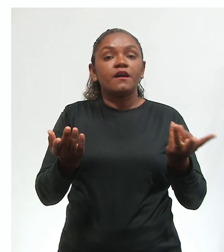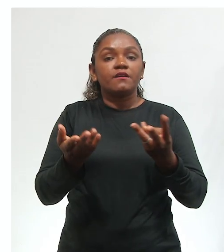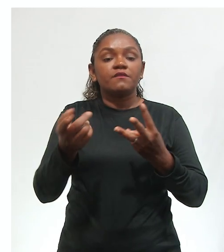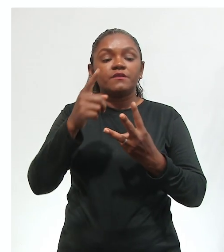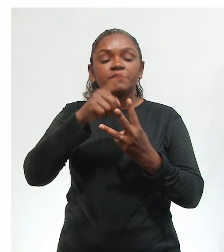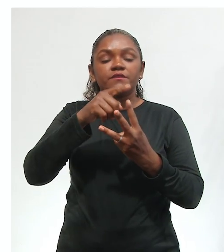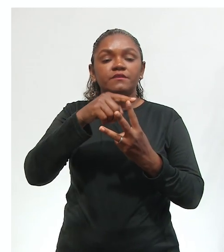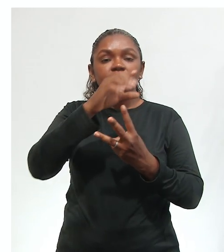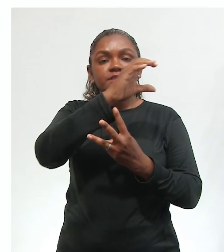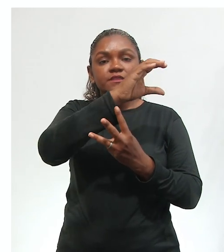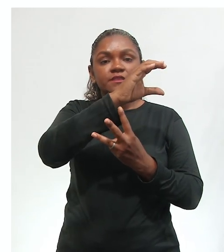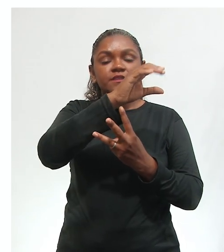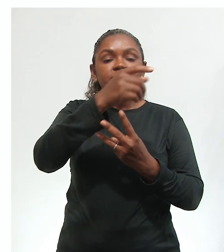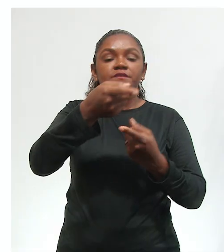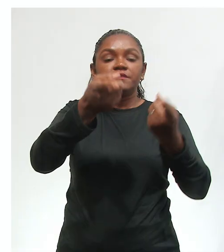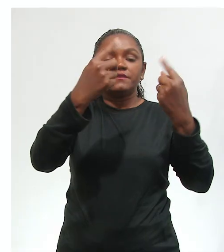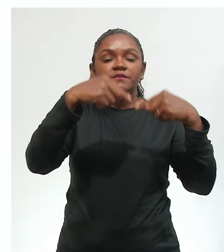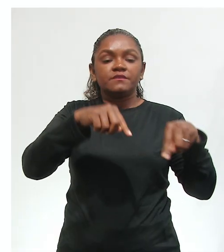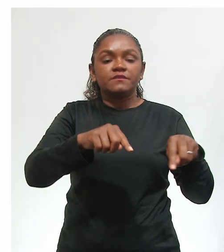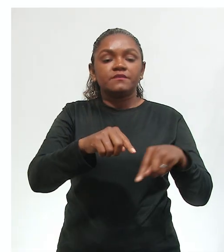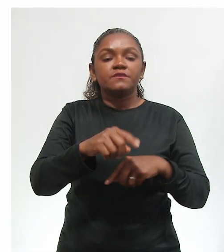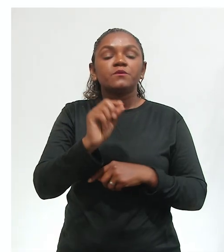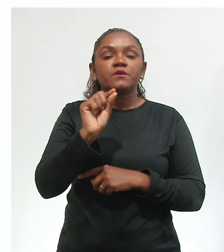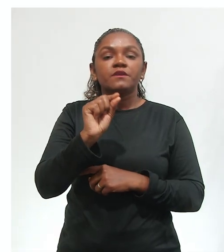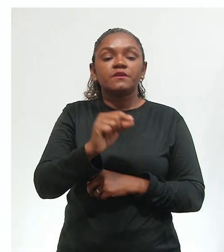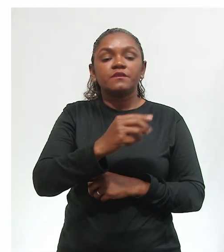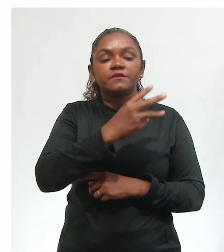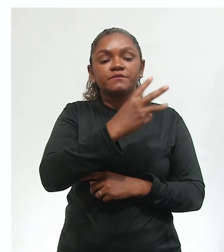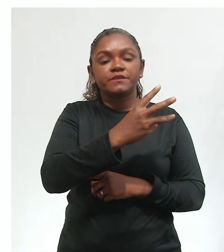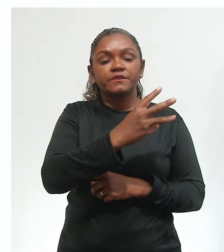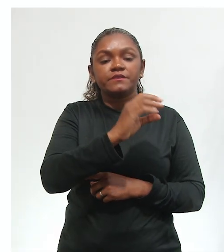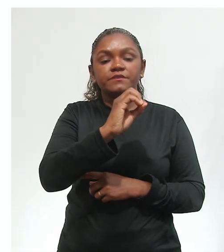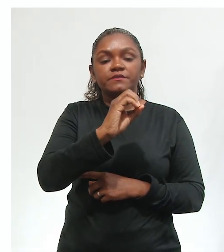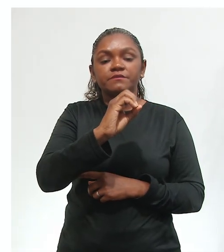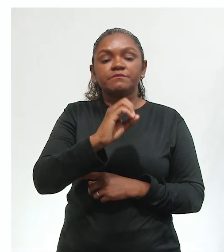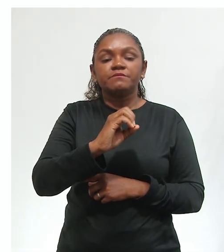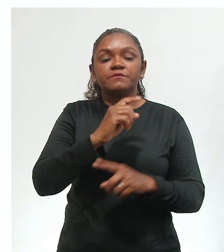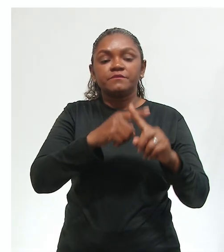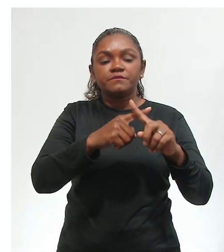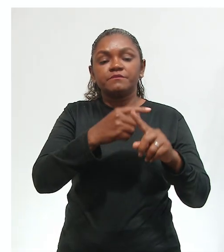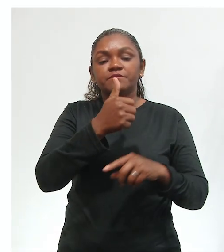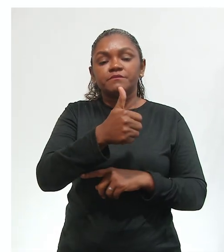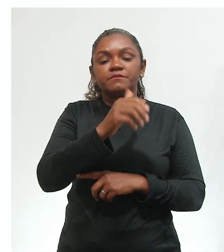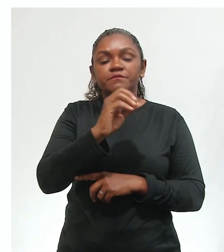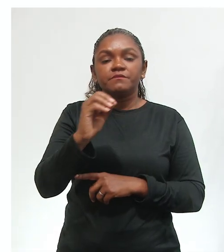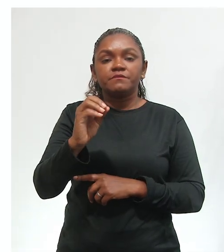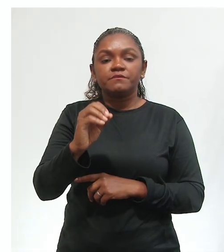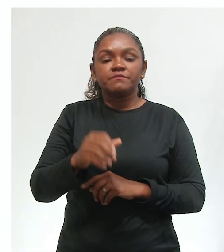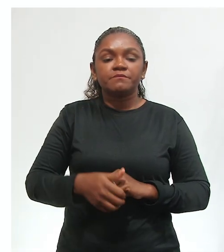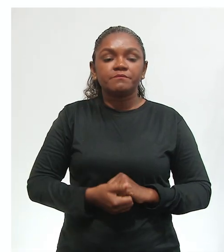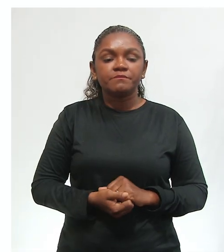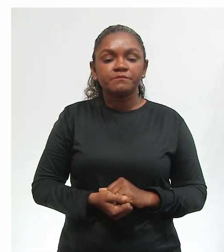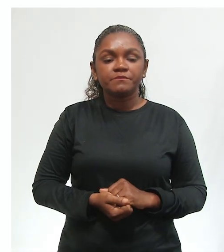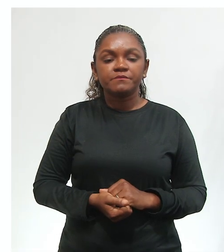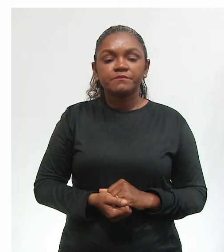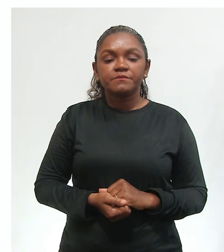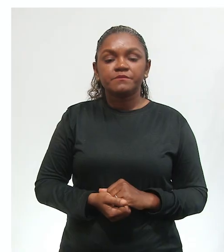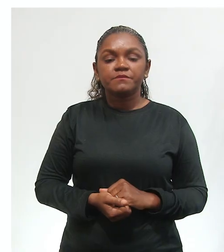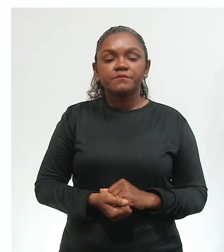E aqui eu tenho 2 centenas mais 1 centena. Eu tenho 3 centenas.